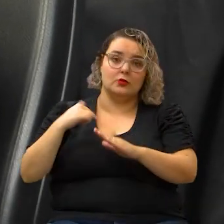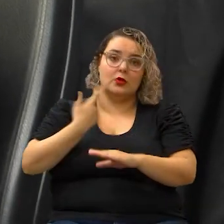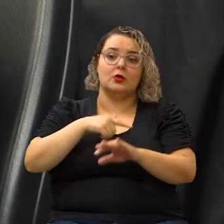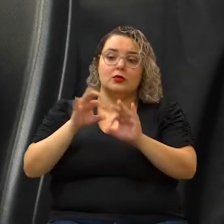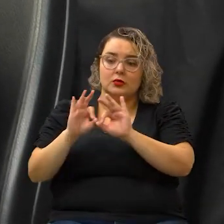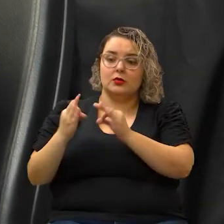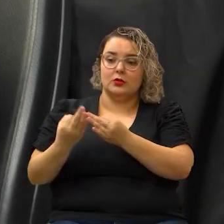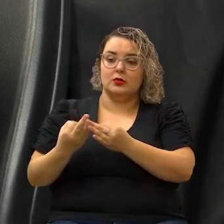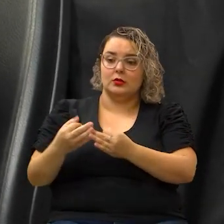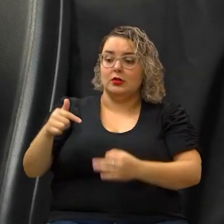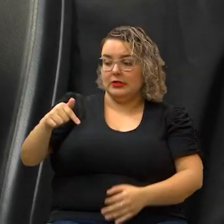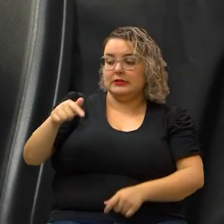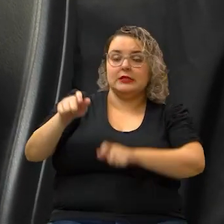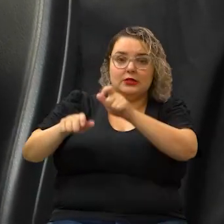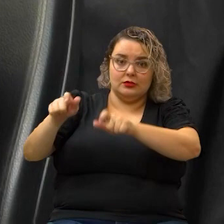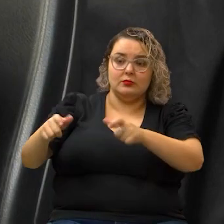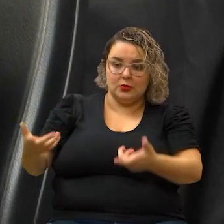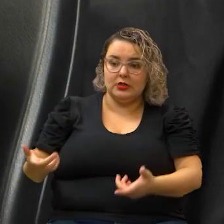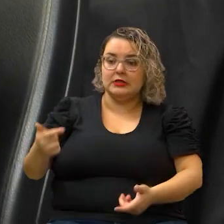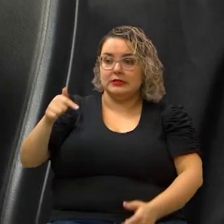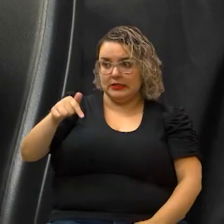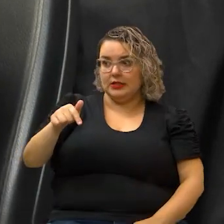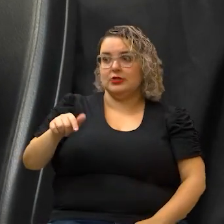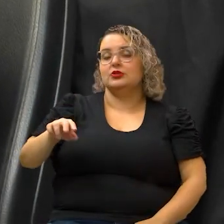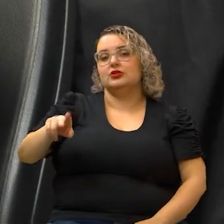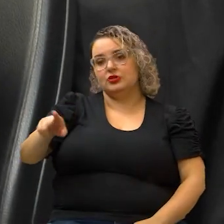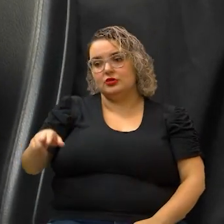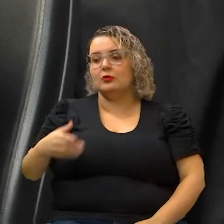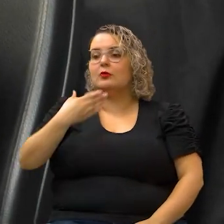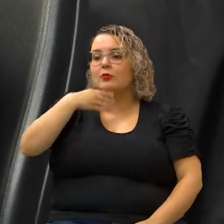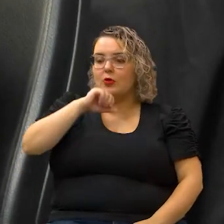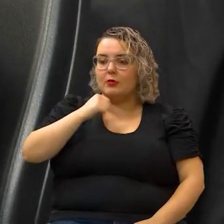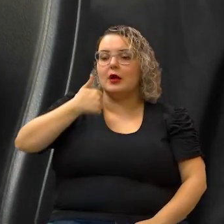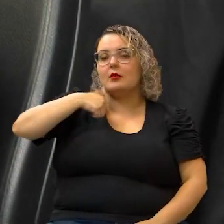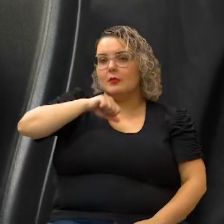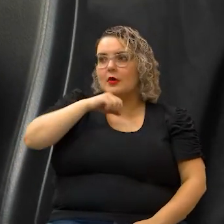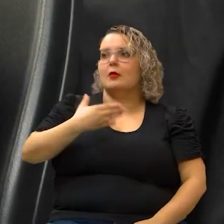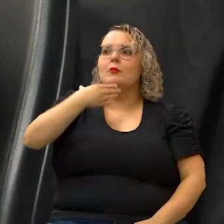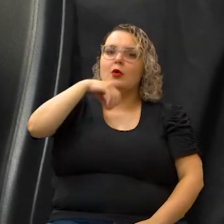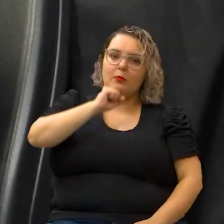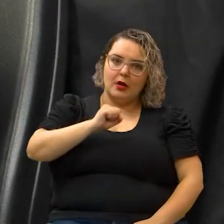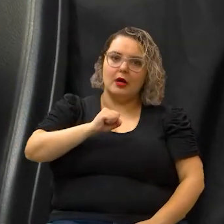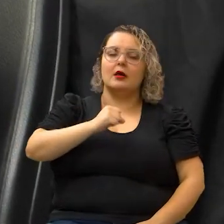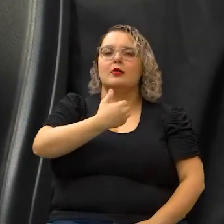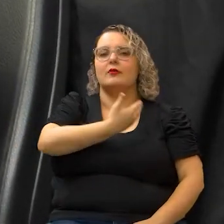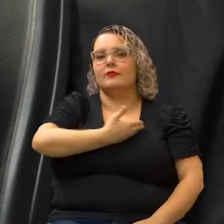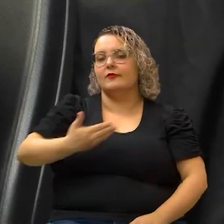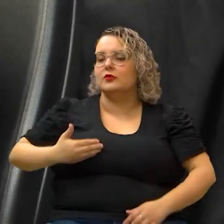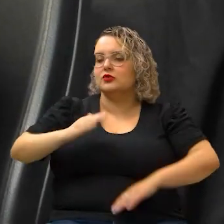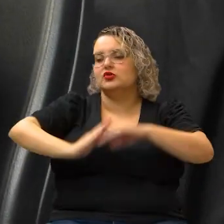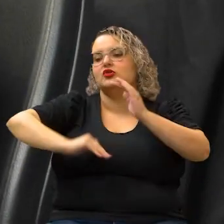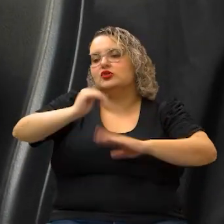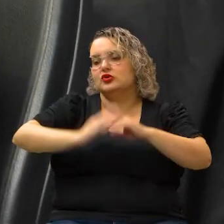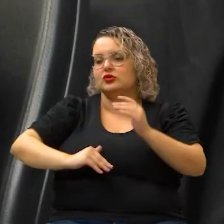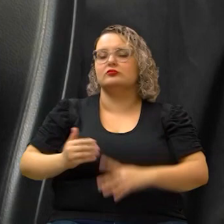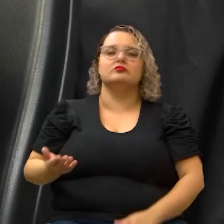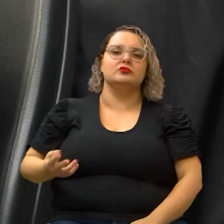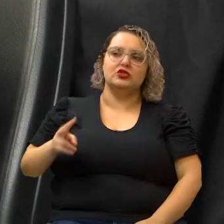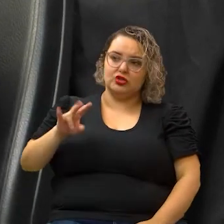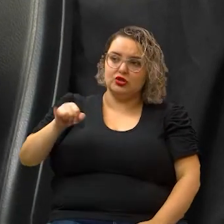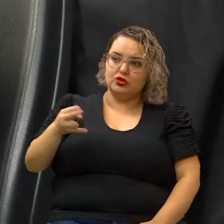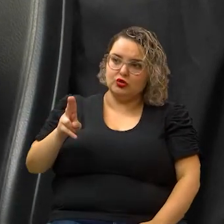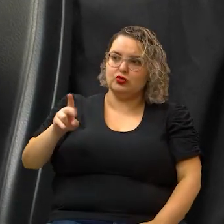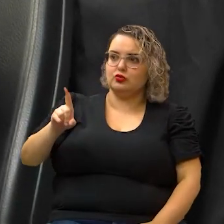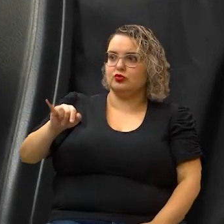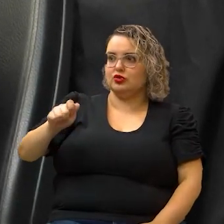7 pessoas, né? 7 irmãos. Meu pai, minha mãe, meu pai, funcionário público da Prefeitura de Jundiaí a vida toda. Minha mãe do